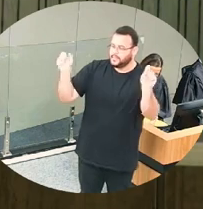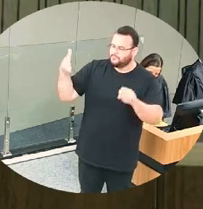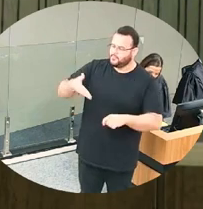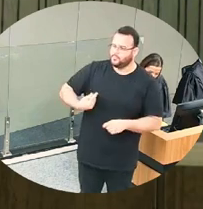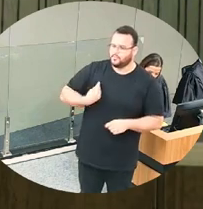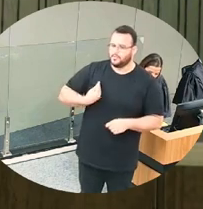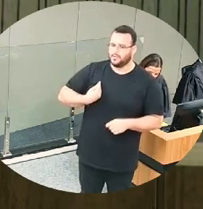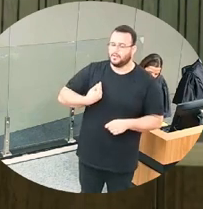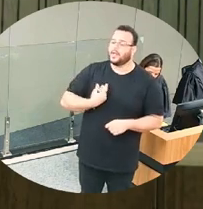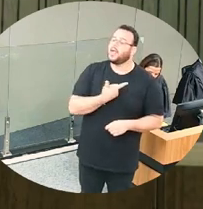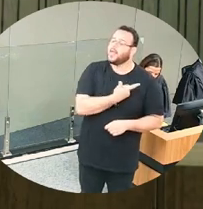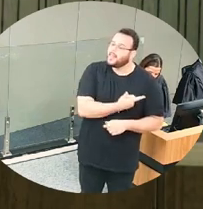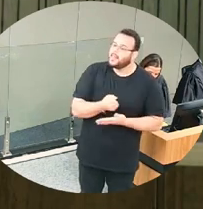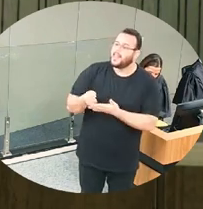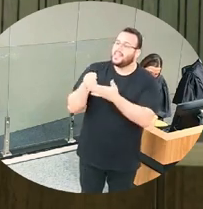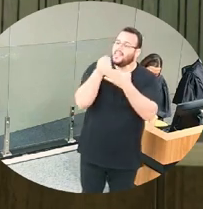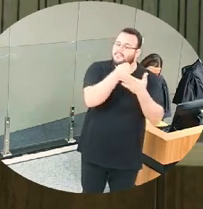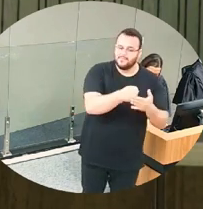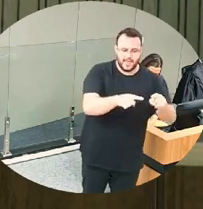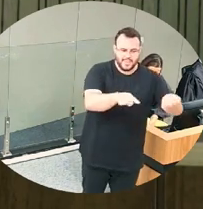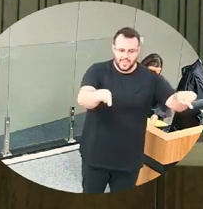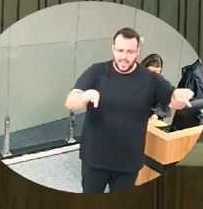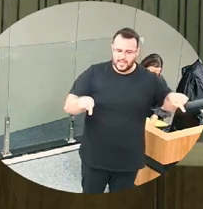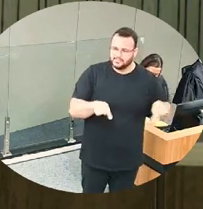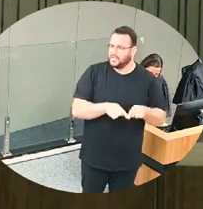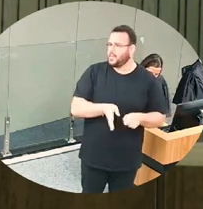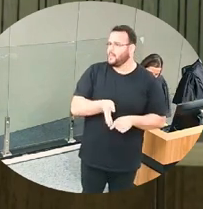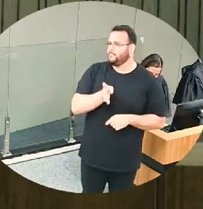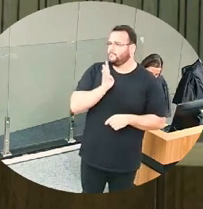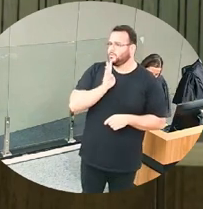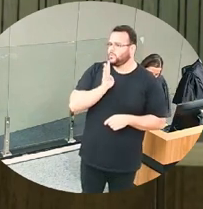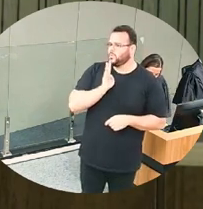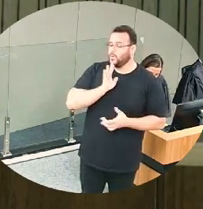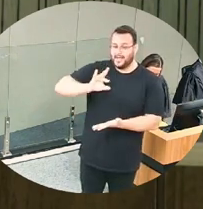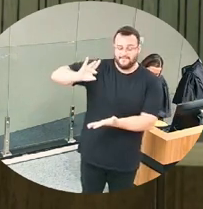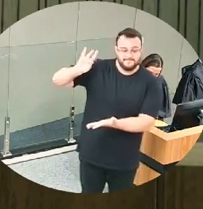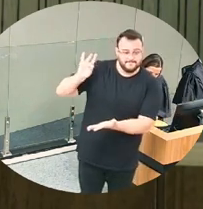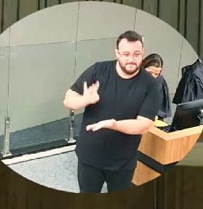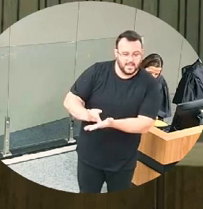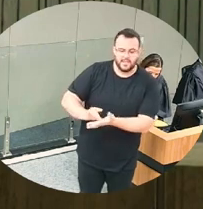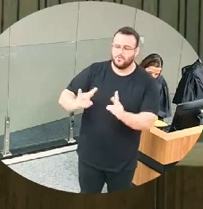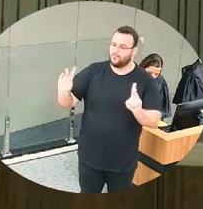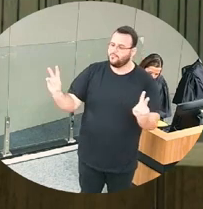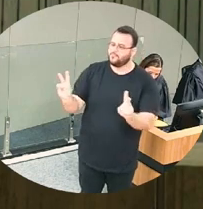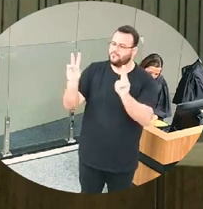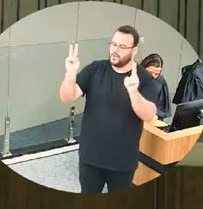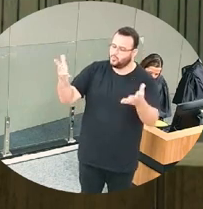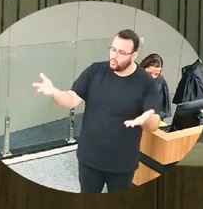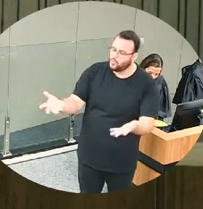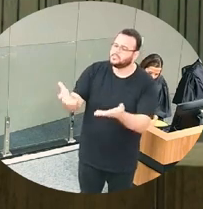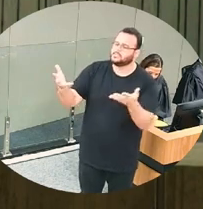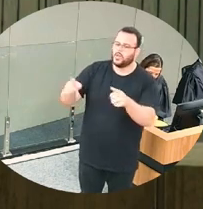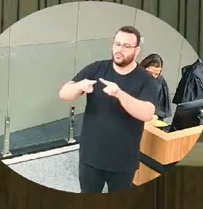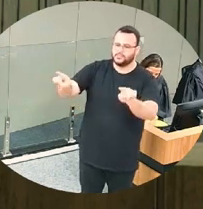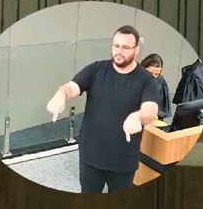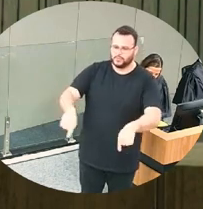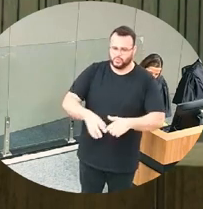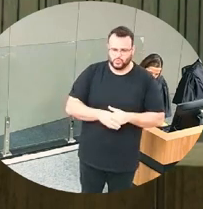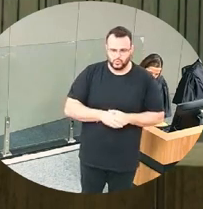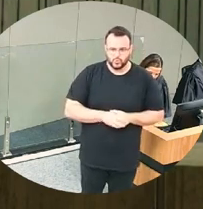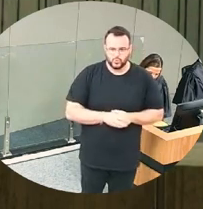presente pedia que ele fosse levado ao gabinete para conhecê-lo né Para realmente valorizar os servidores